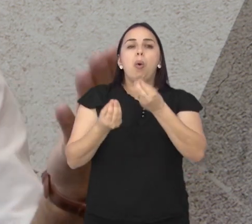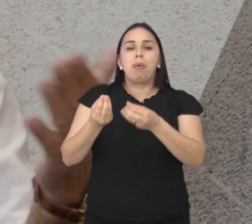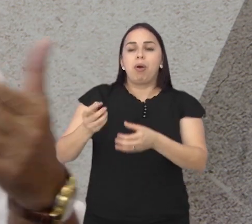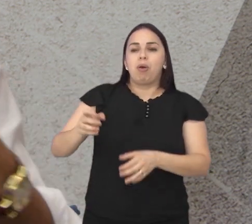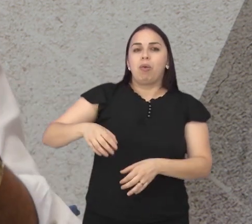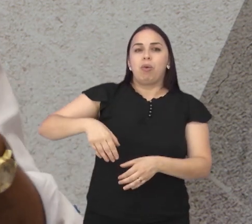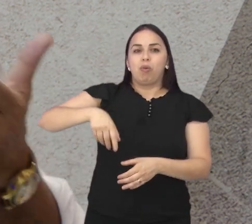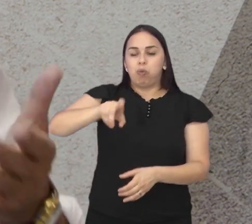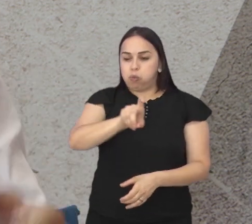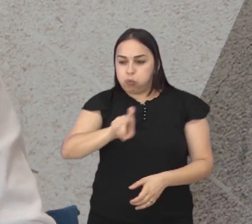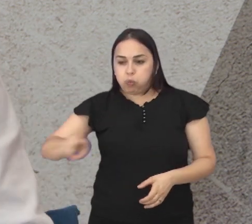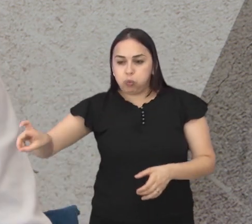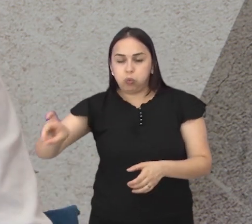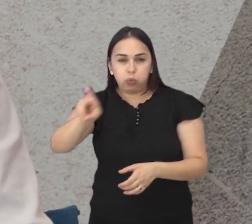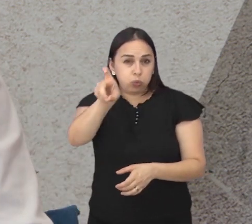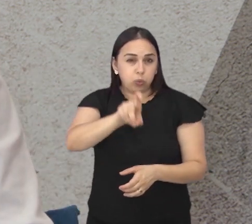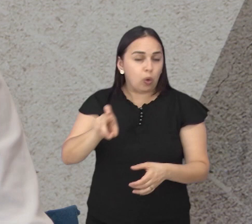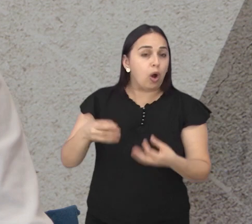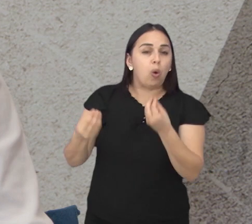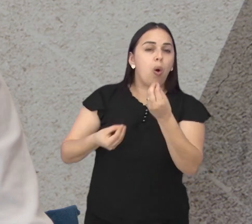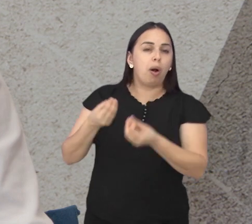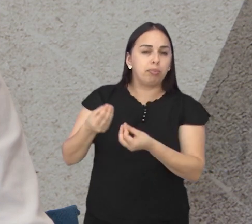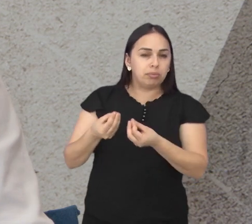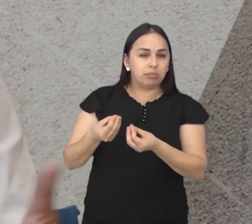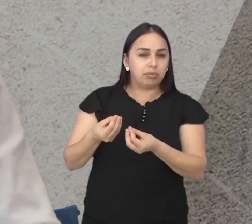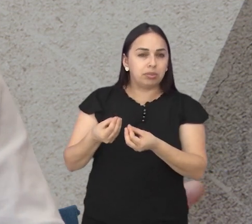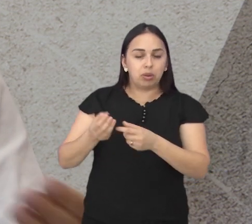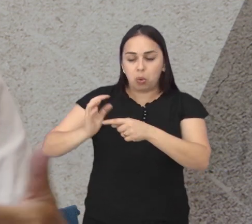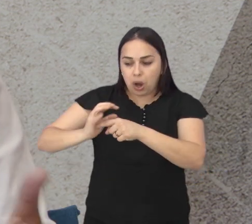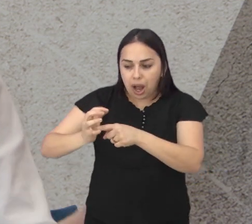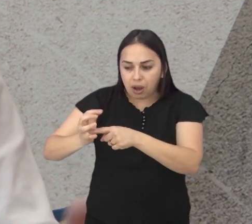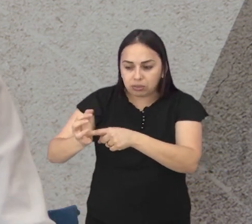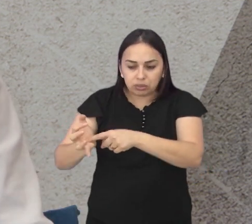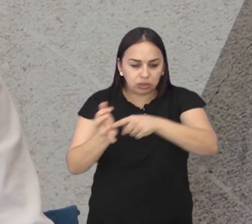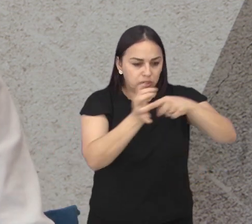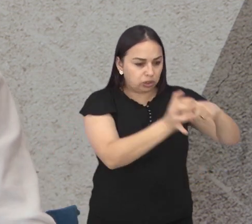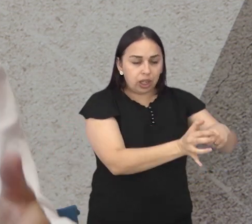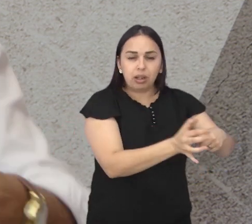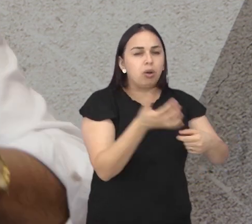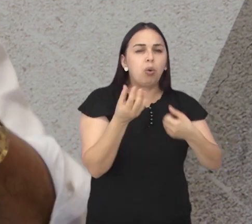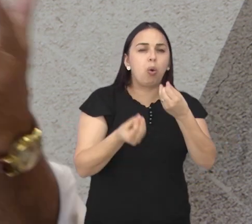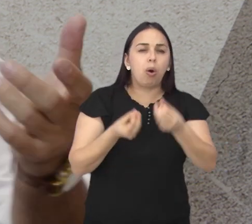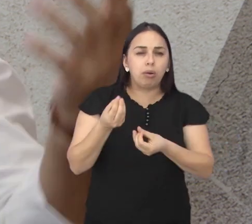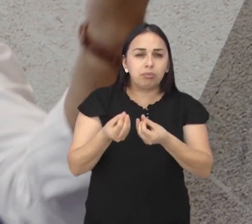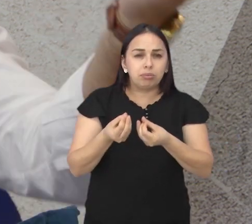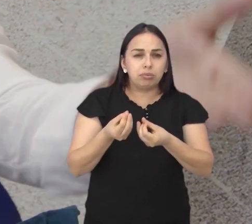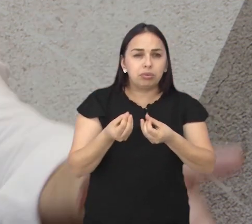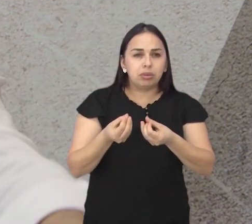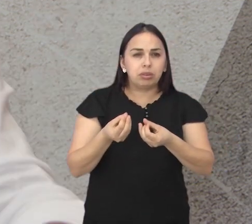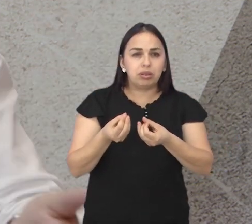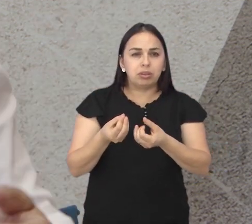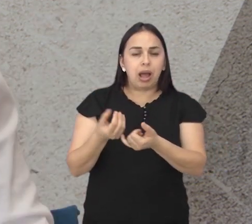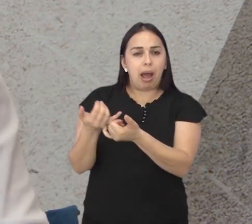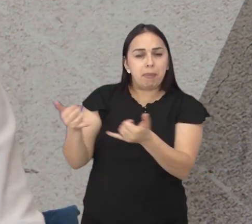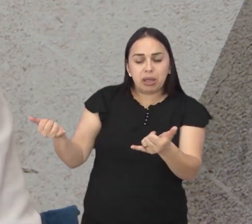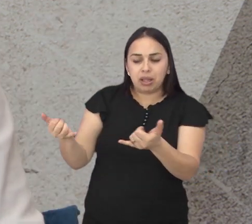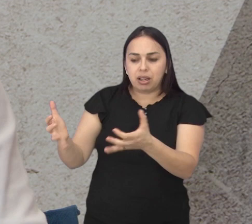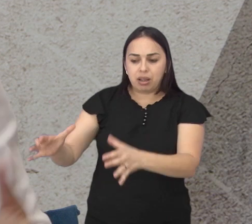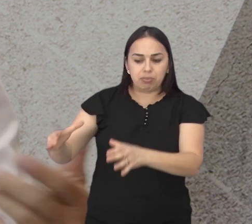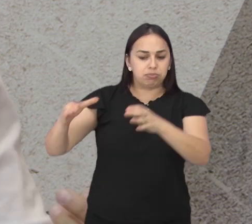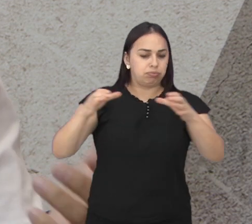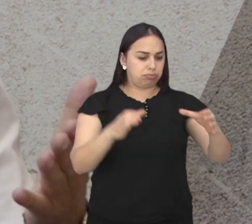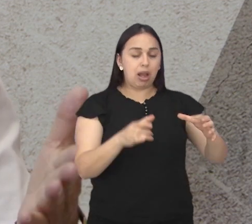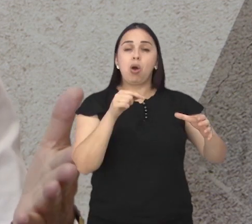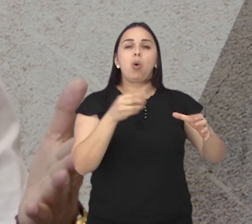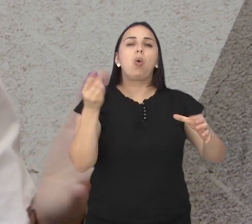ele dentro de uma estufa quente demais? Entendeu? Como que eu tiro o motor de carro elétrico? Como que eu troco a bateria? Como que eu reciclo a bateria?